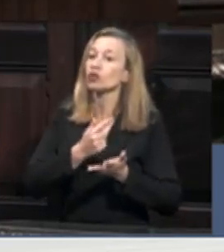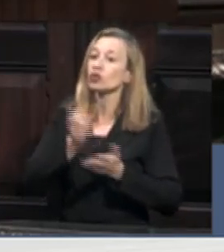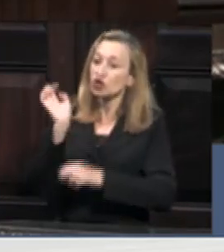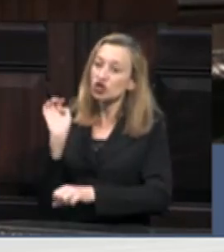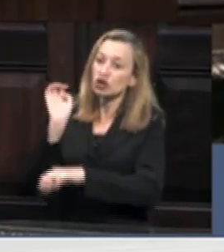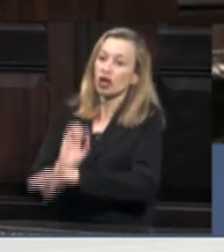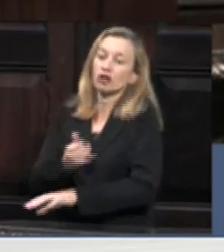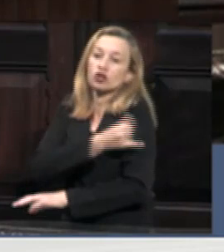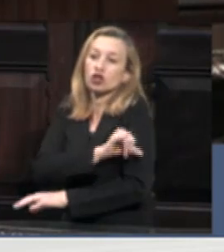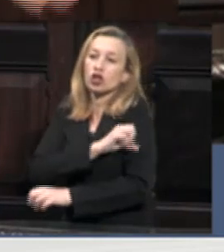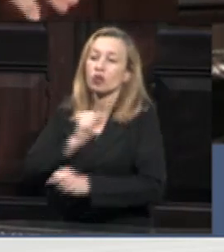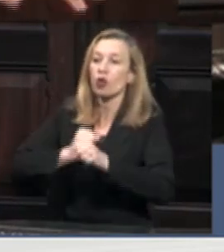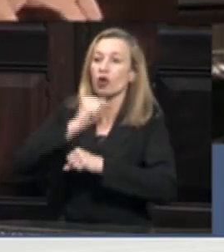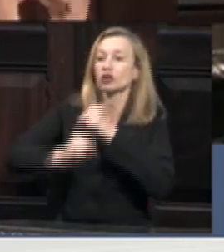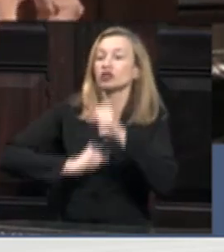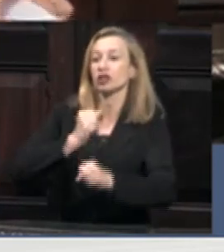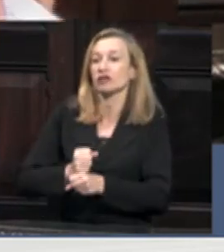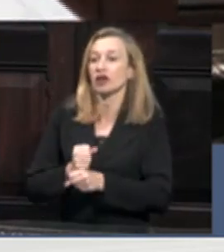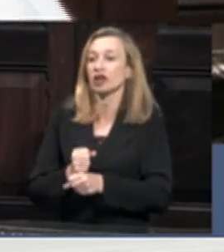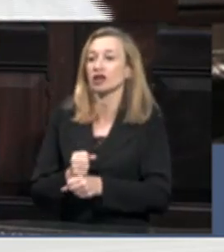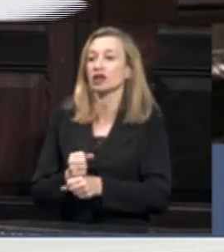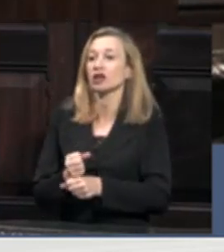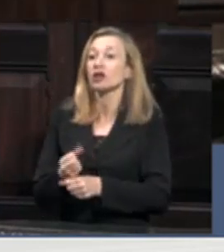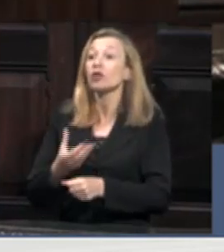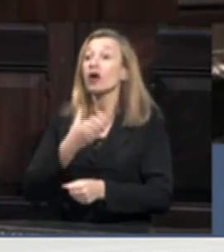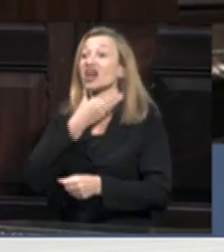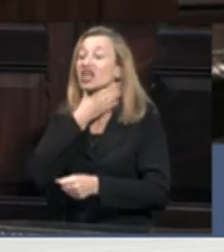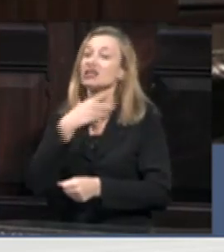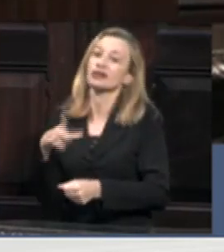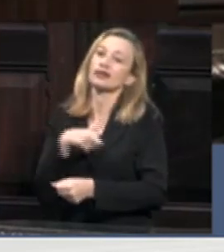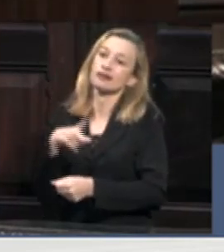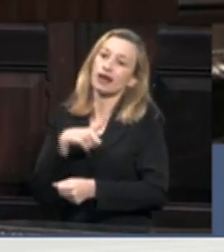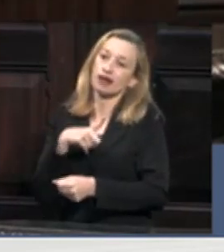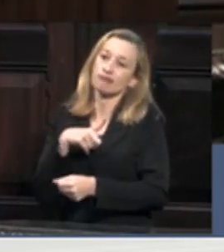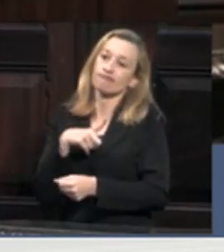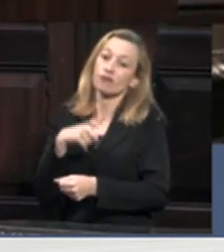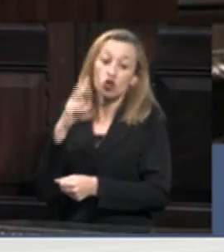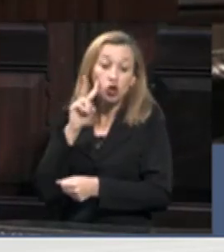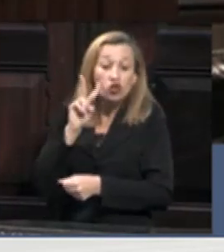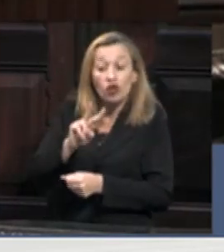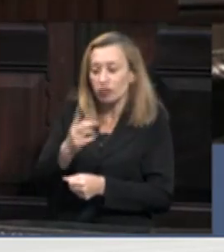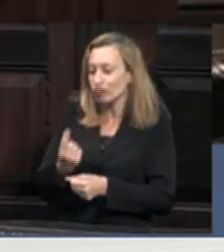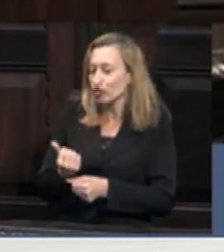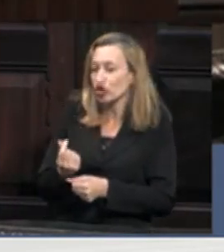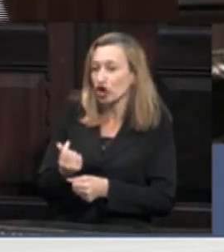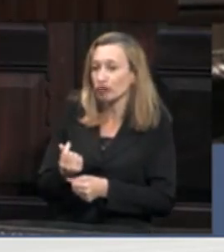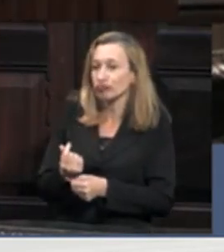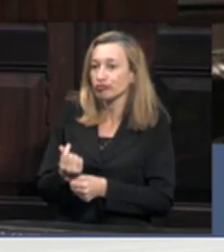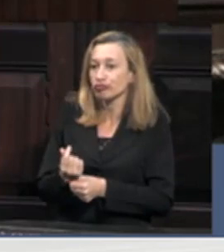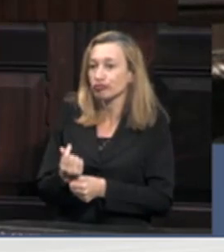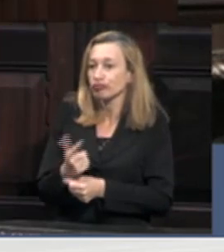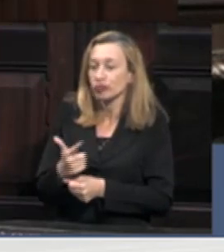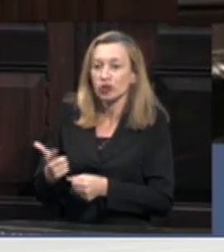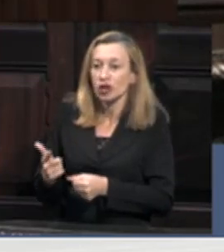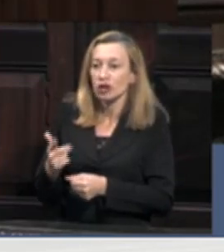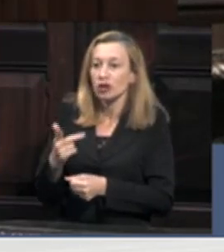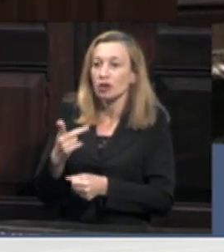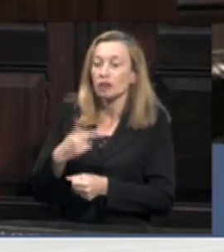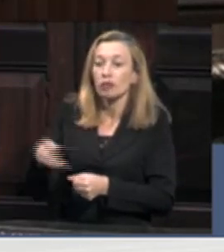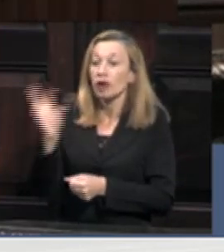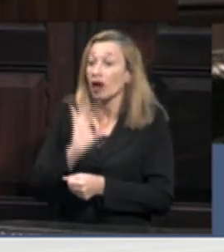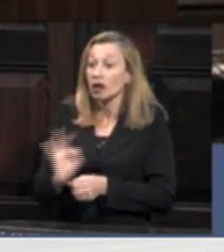partir do ano que vem, na medida que existe um orçamento previsto, um plano